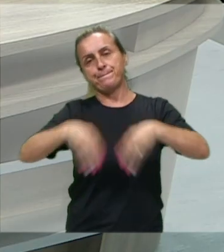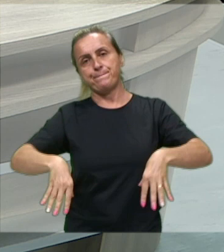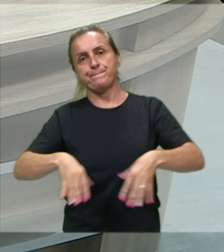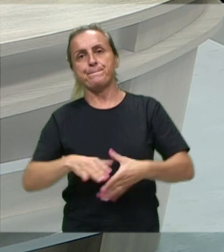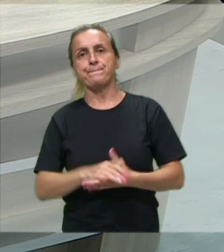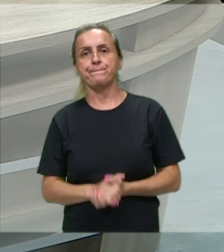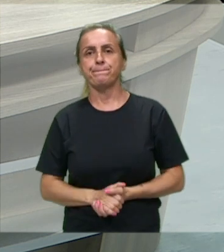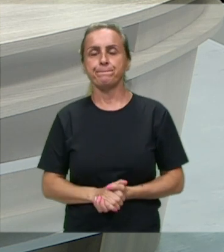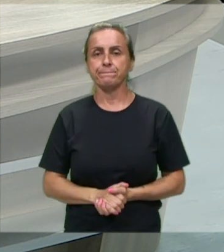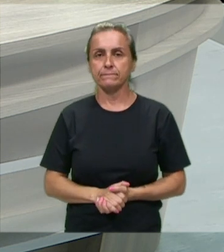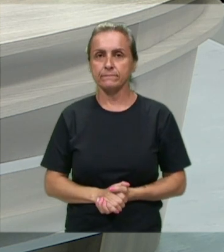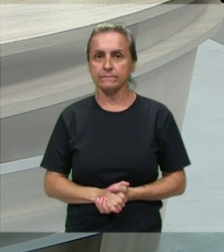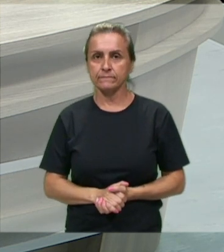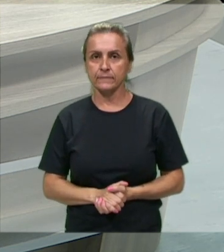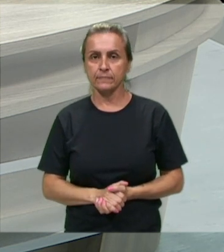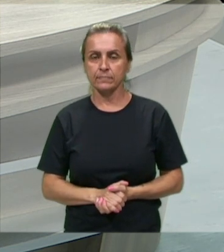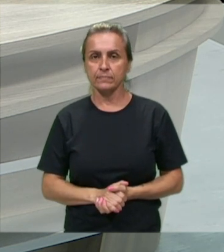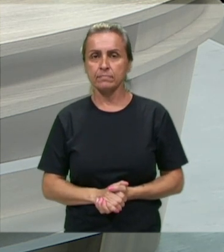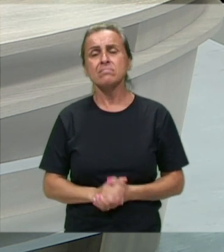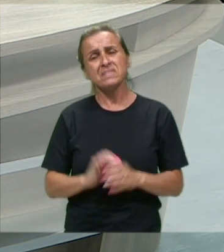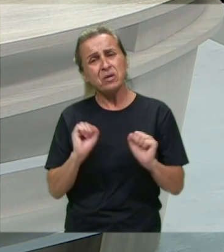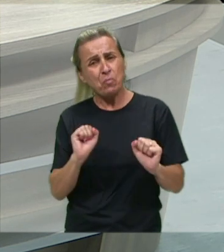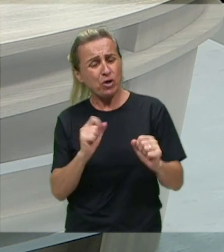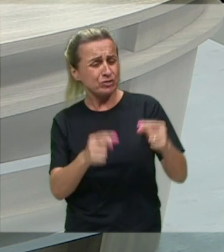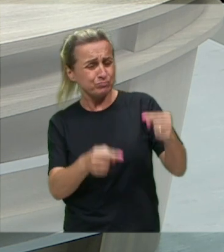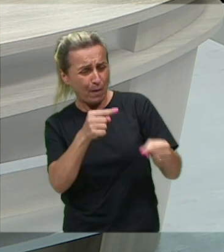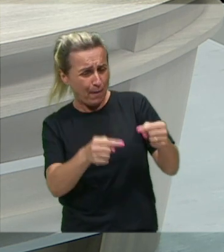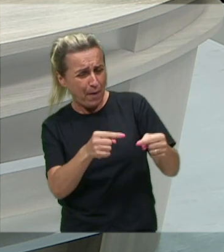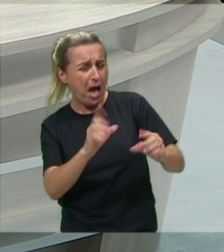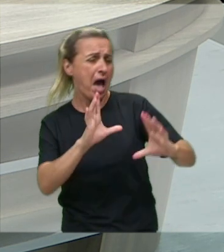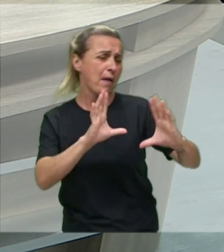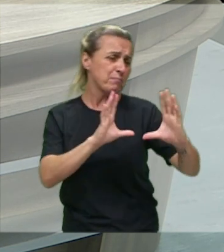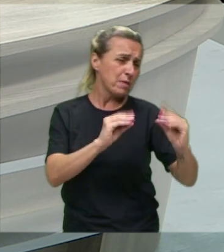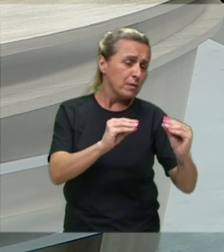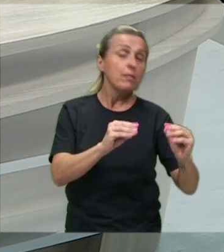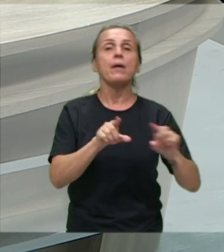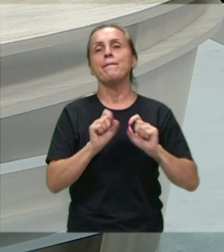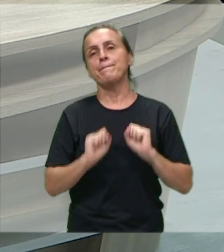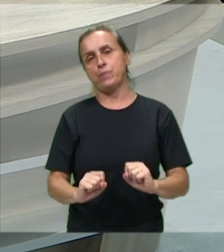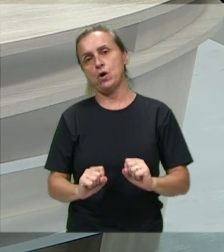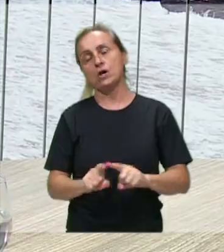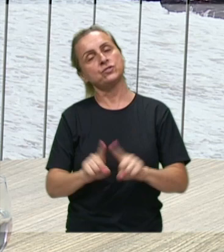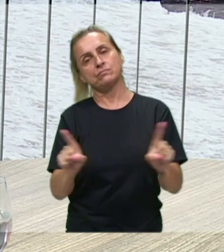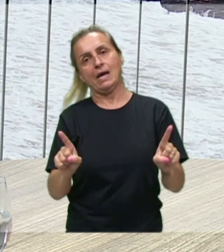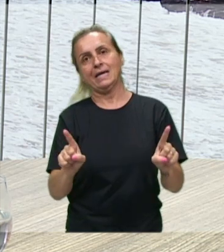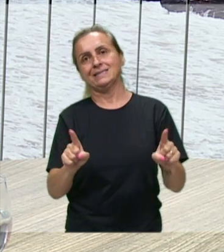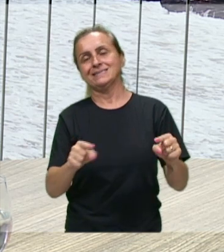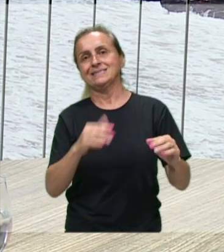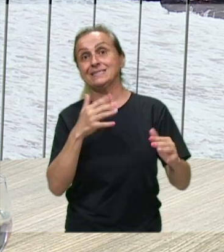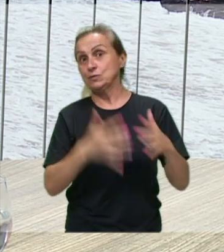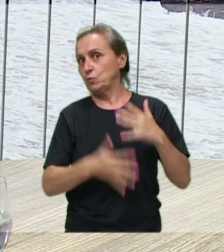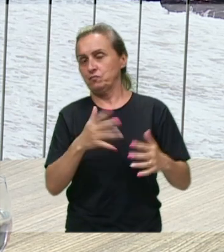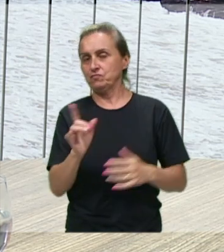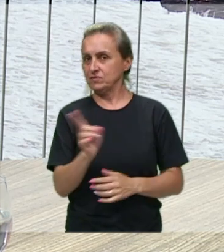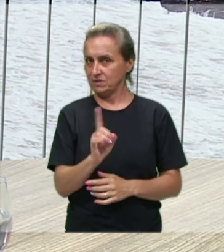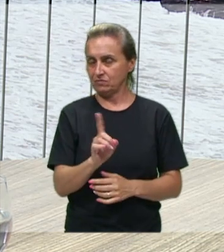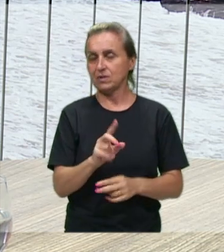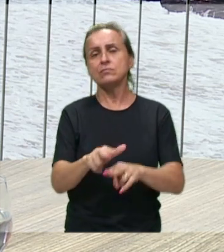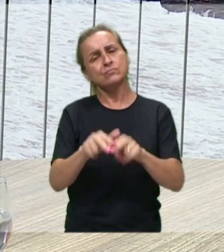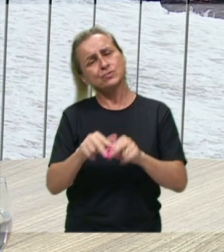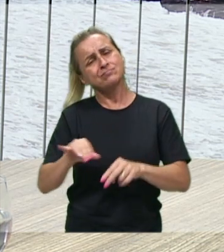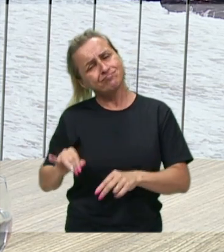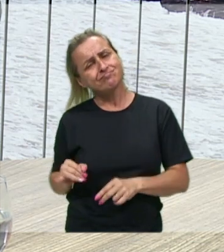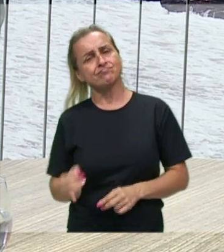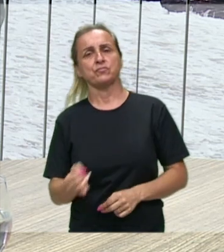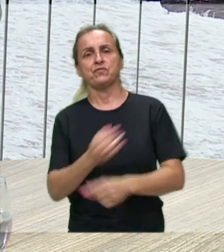Discussões podem ter, mas embate não. Não, tem nunca vai ter. Trabalhar junto, né? Então eu trago também um forte abraço, hoje de manhã eu falei com ele, vinha cá, a gente